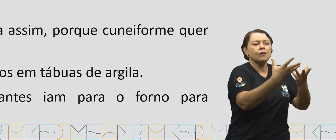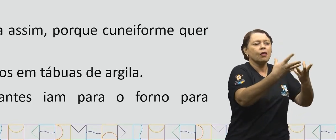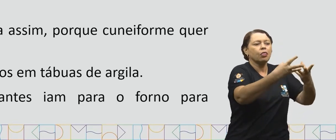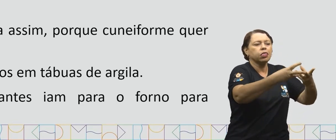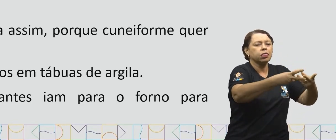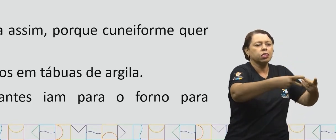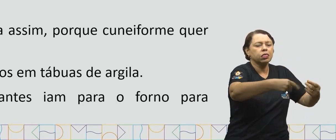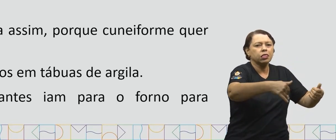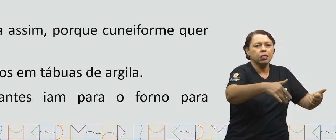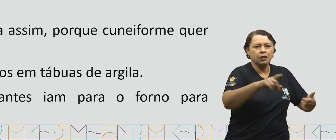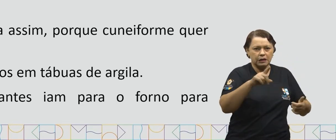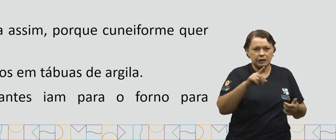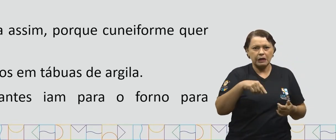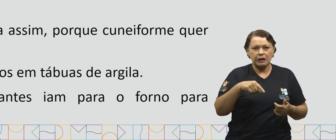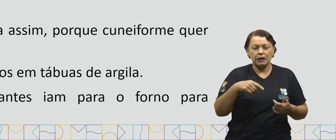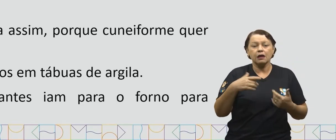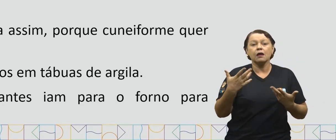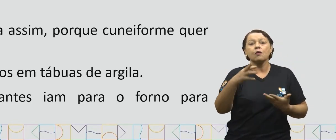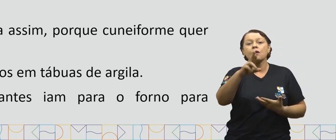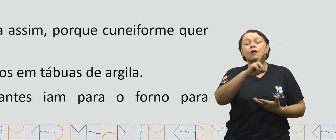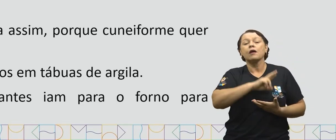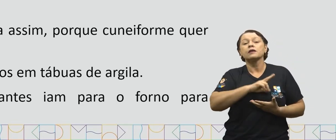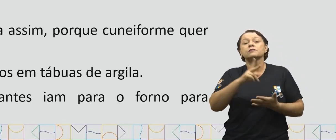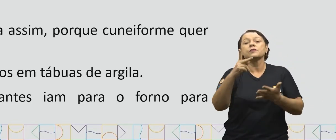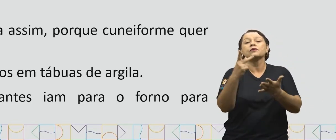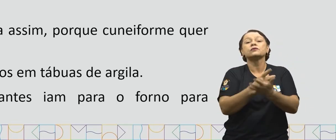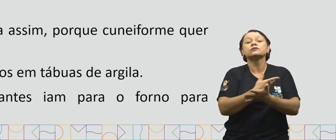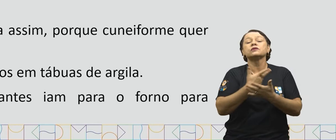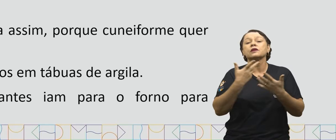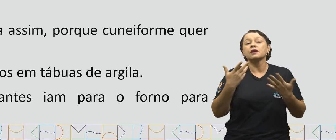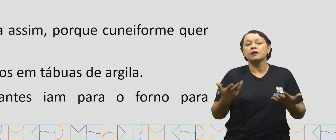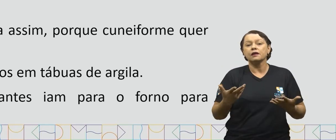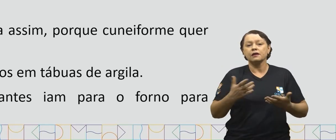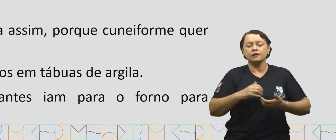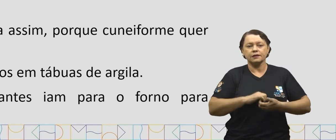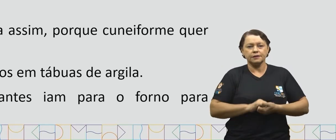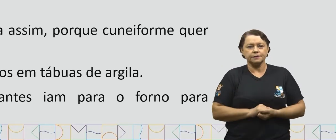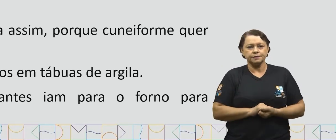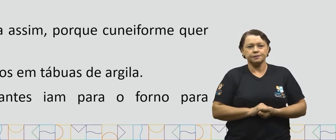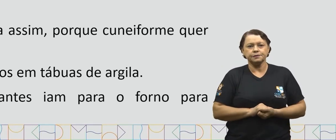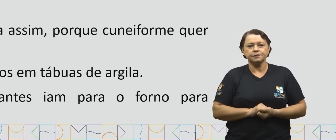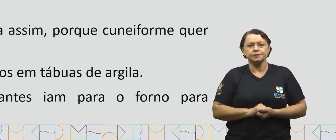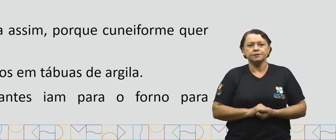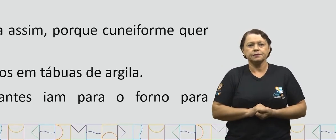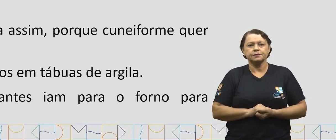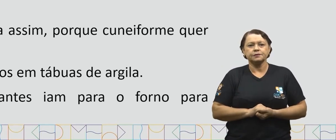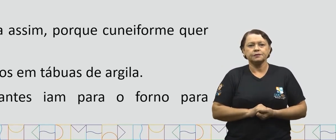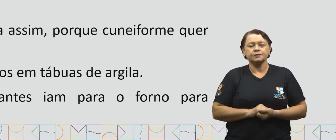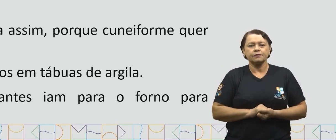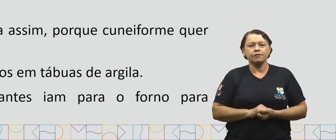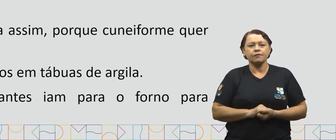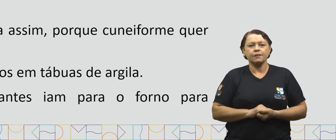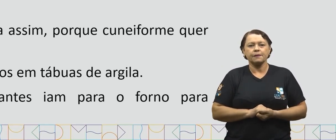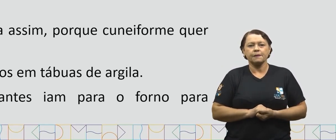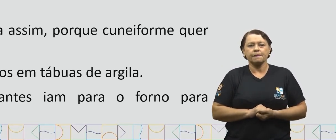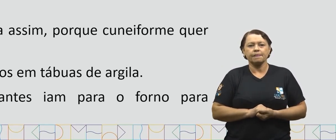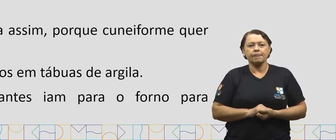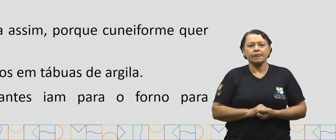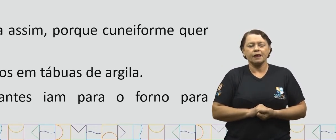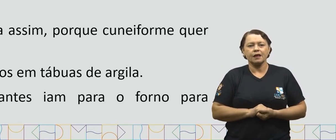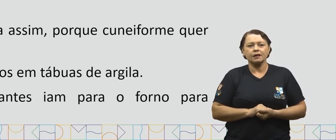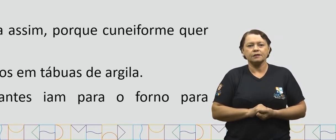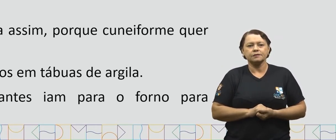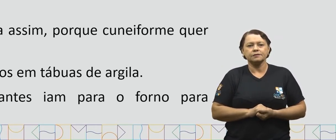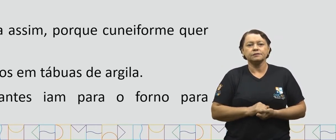argila. E aí, sobre a escrita cuneiforme, qual dessas opções está incorreta? A alternativa